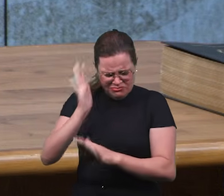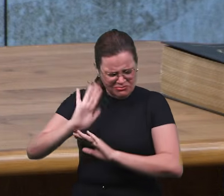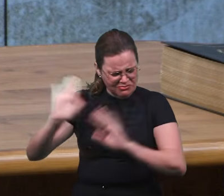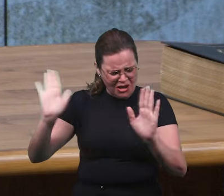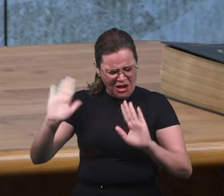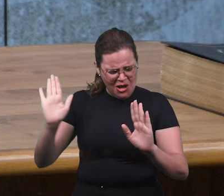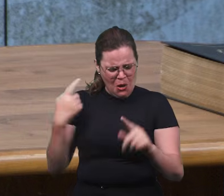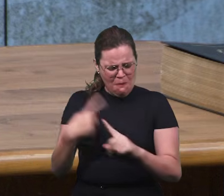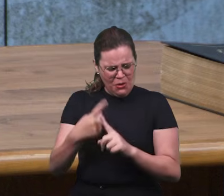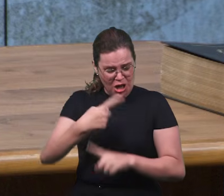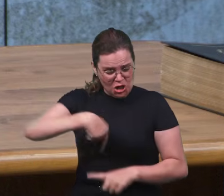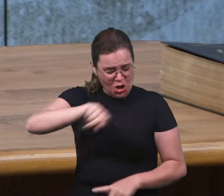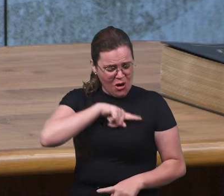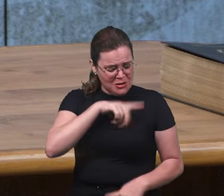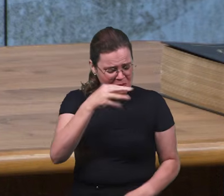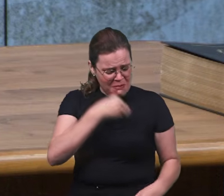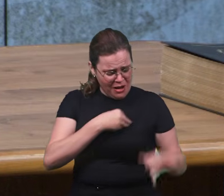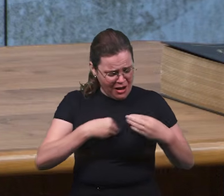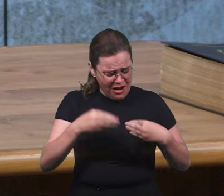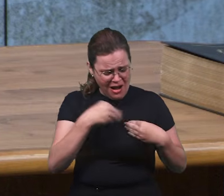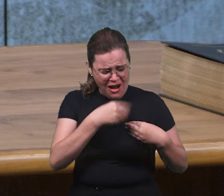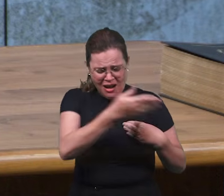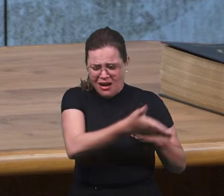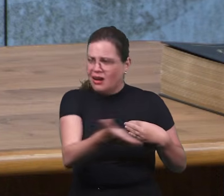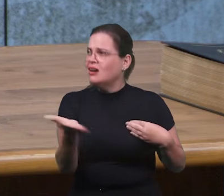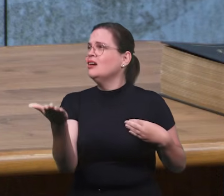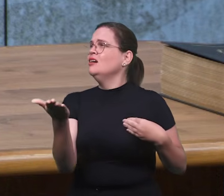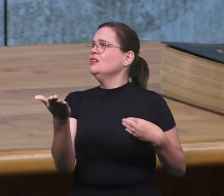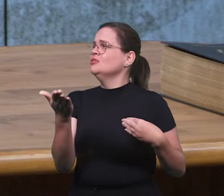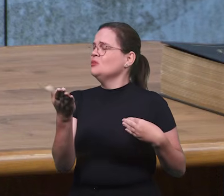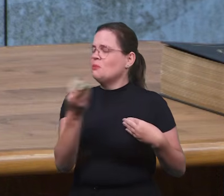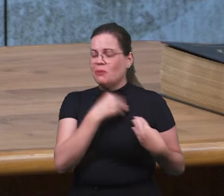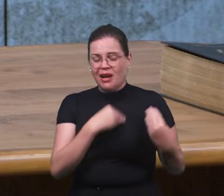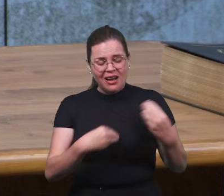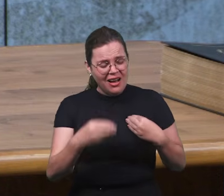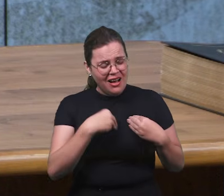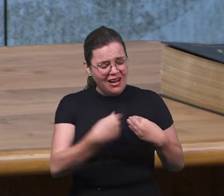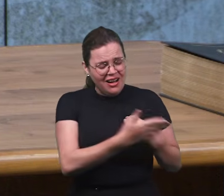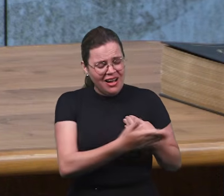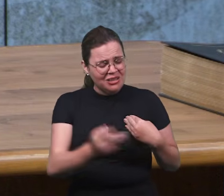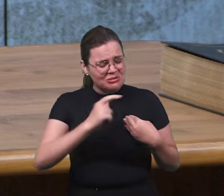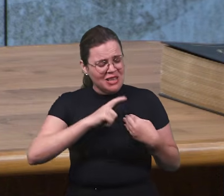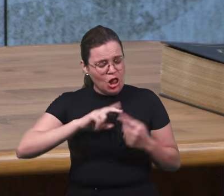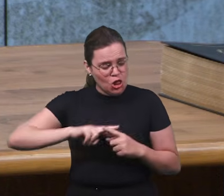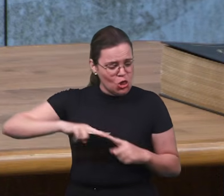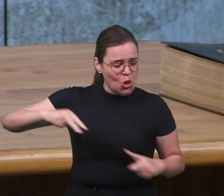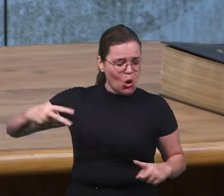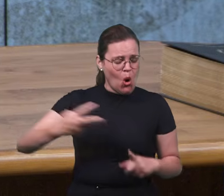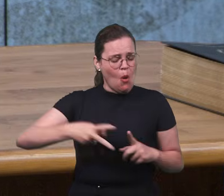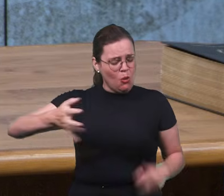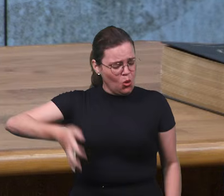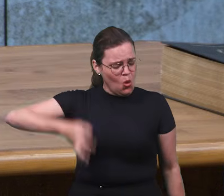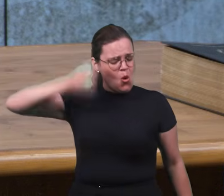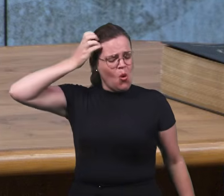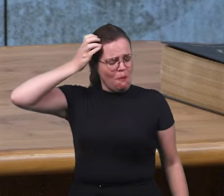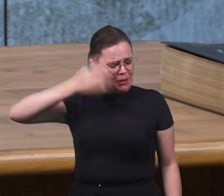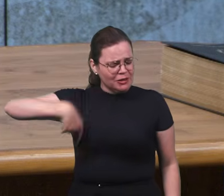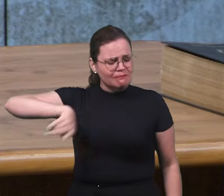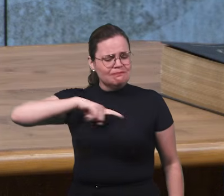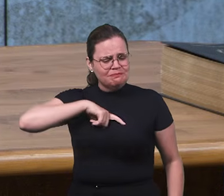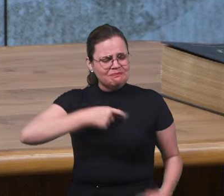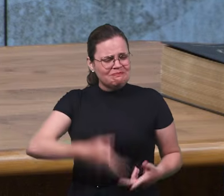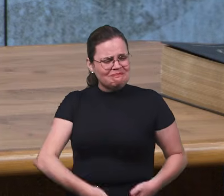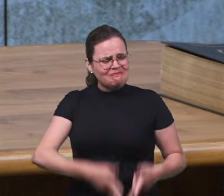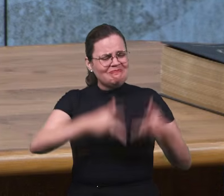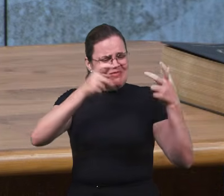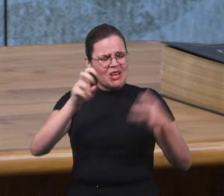as nossas iniquidades se multiplicaram sobre a nossa cabeça e a nossa culpa tem crescido até